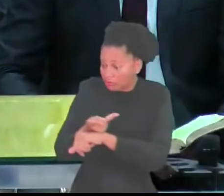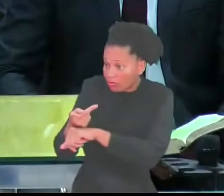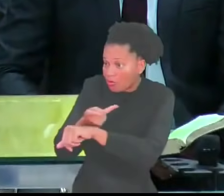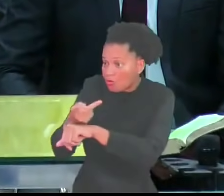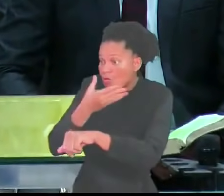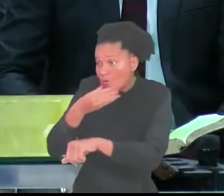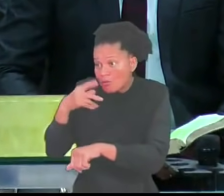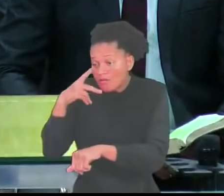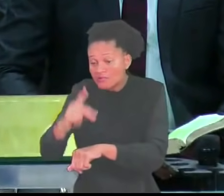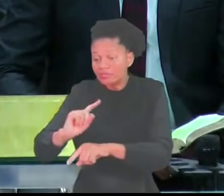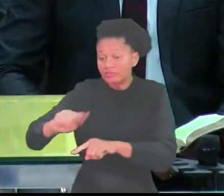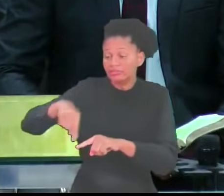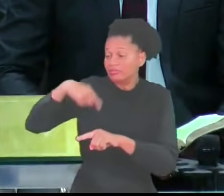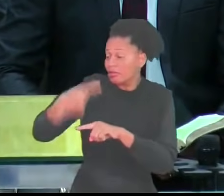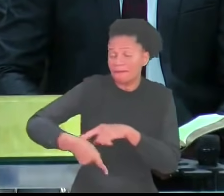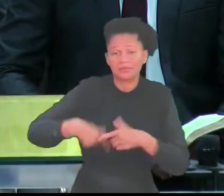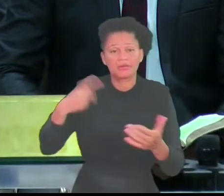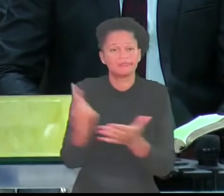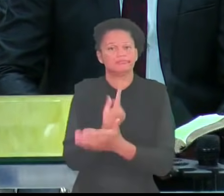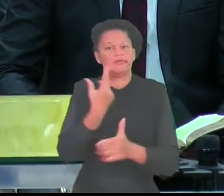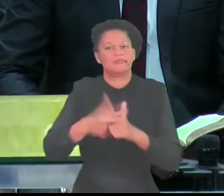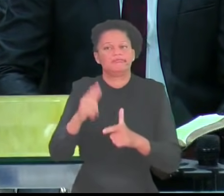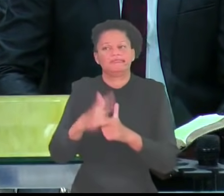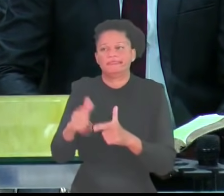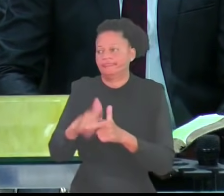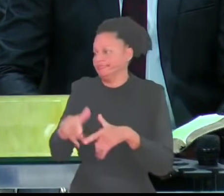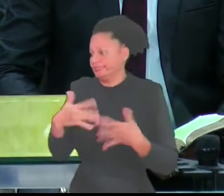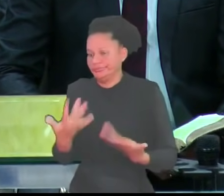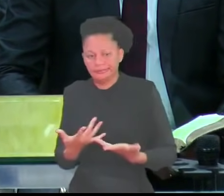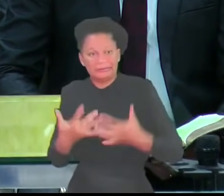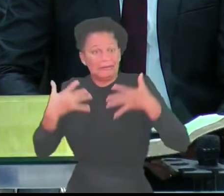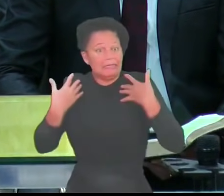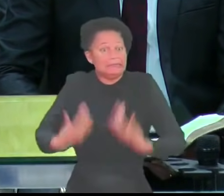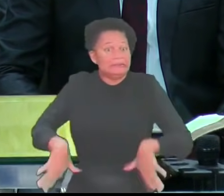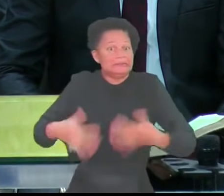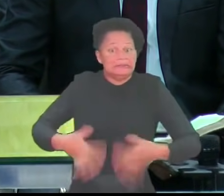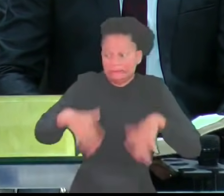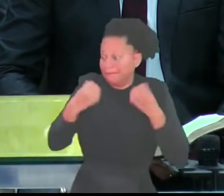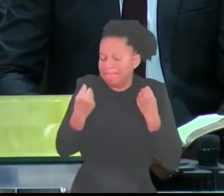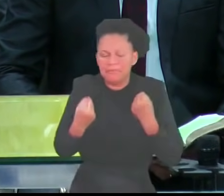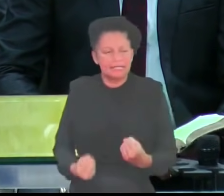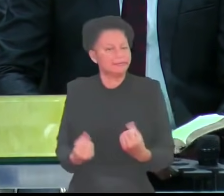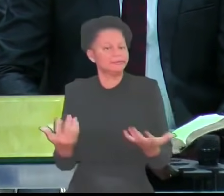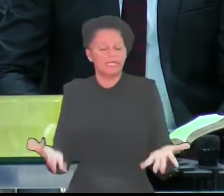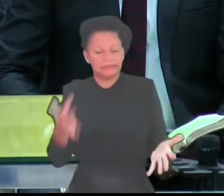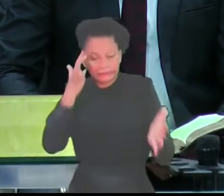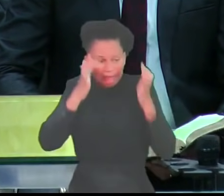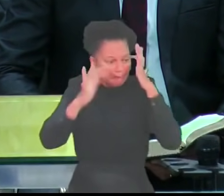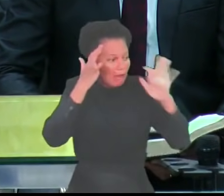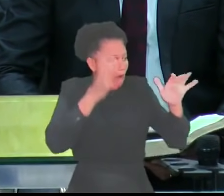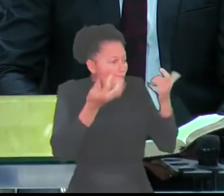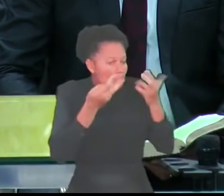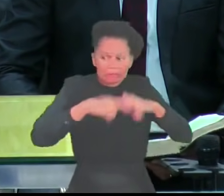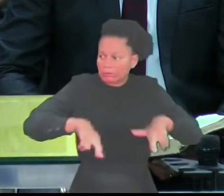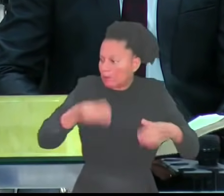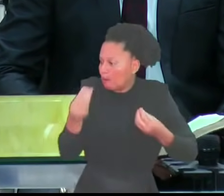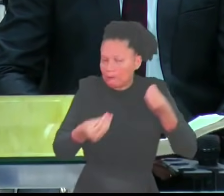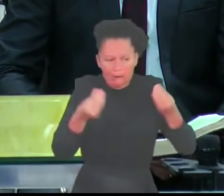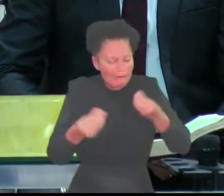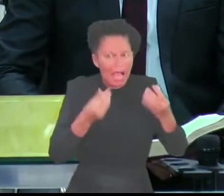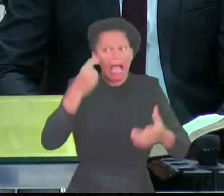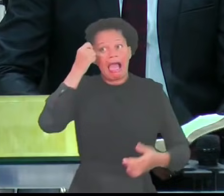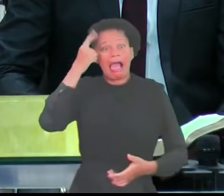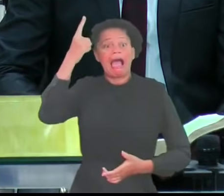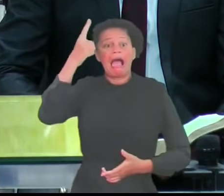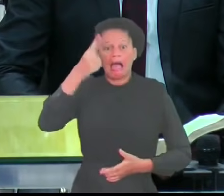profeta depois do novelo, sem ninguém achar o começo nem o fim. Louvado seja Deus, foram procurar o profeta.